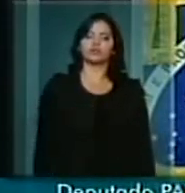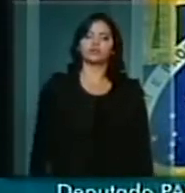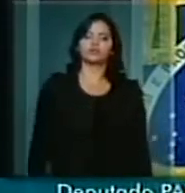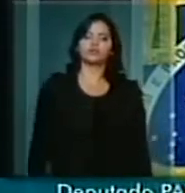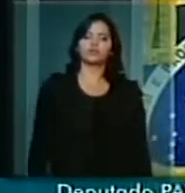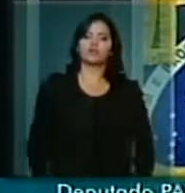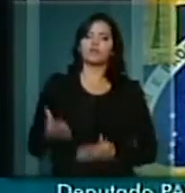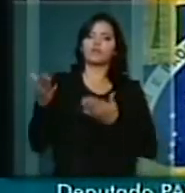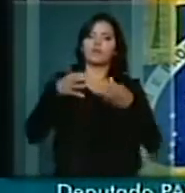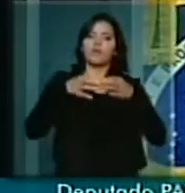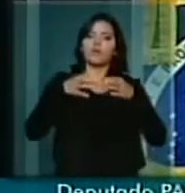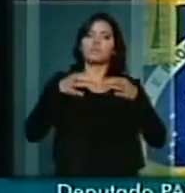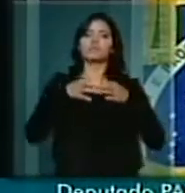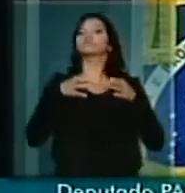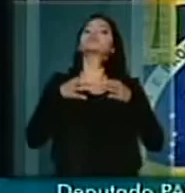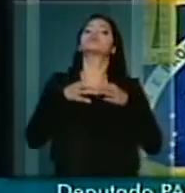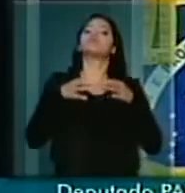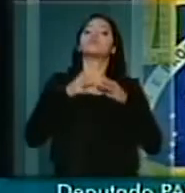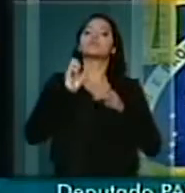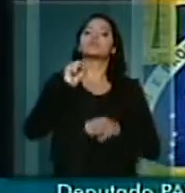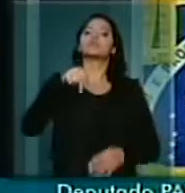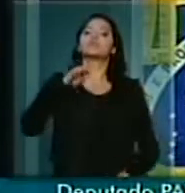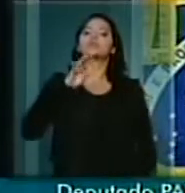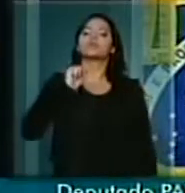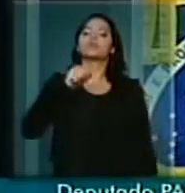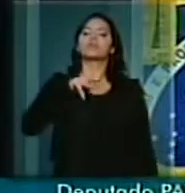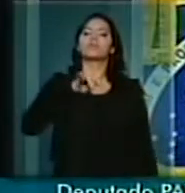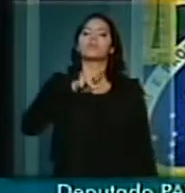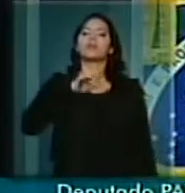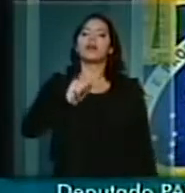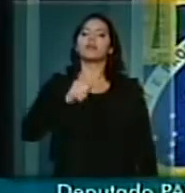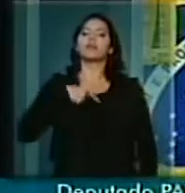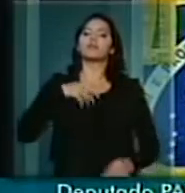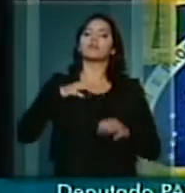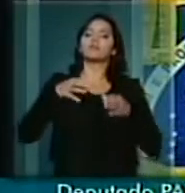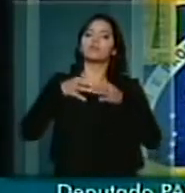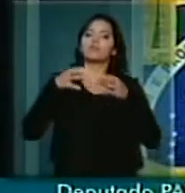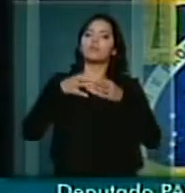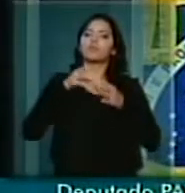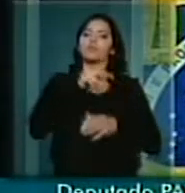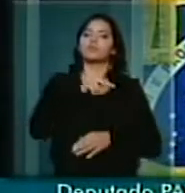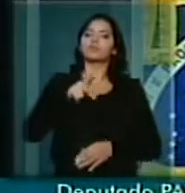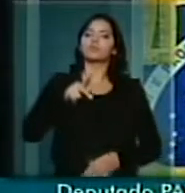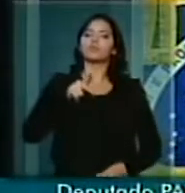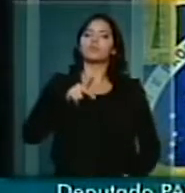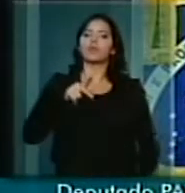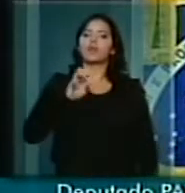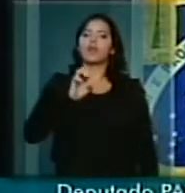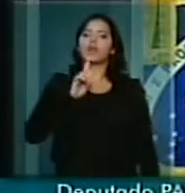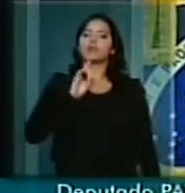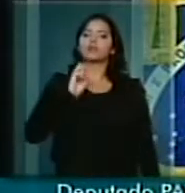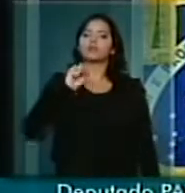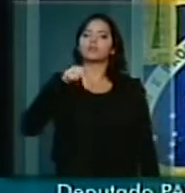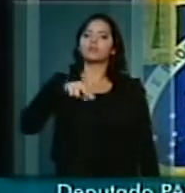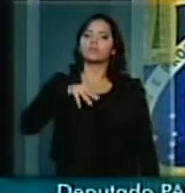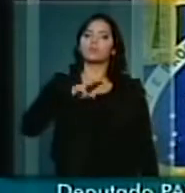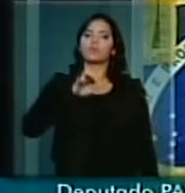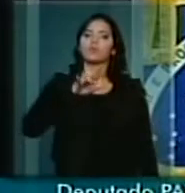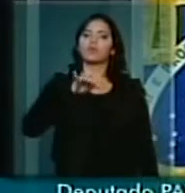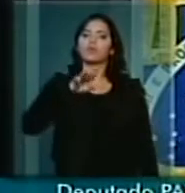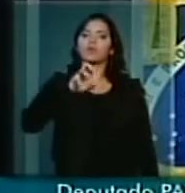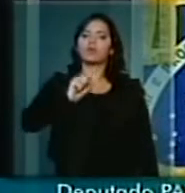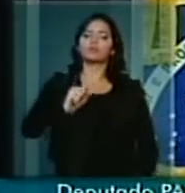E veio uma comitiva de Santa Maria formada pelo professor Benetti, na época professor Edson Moraes, representante da